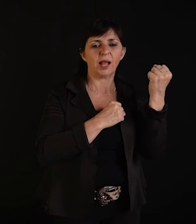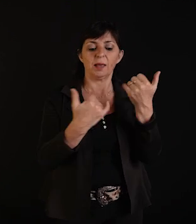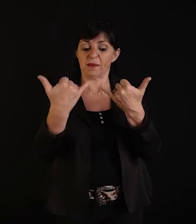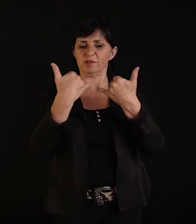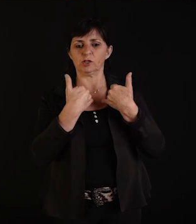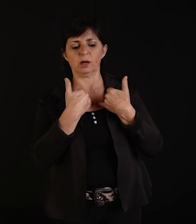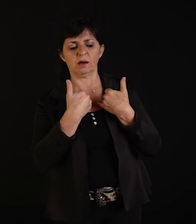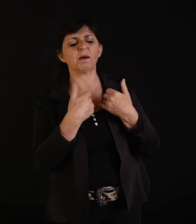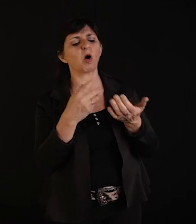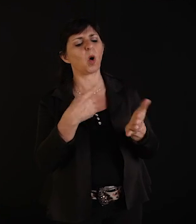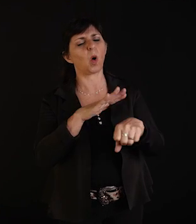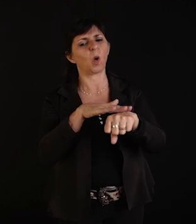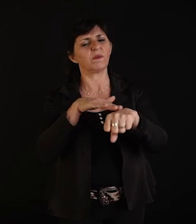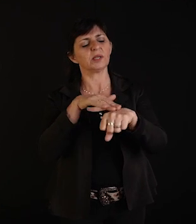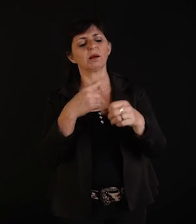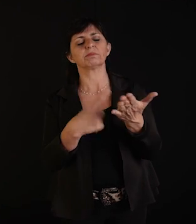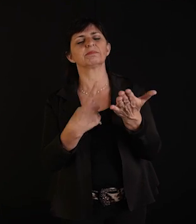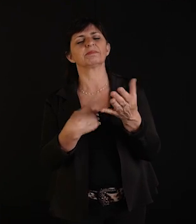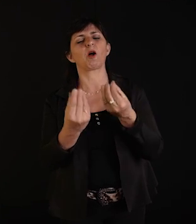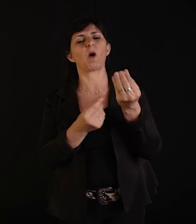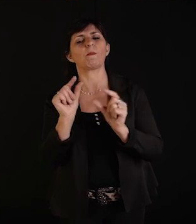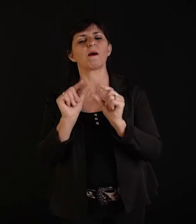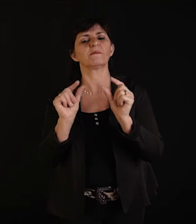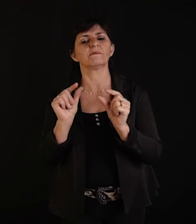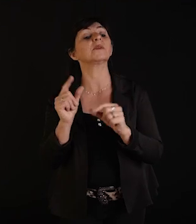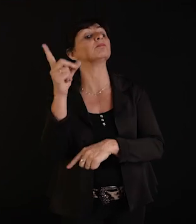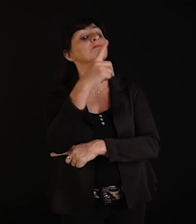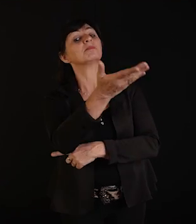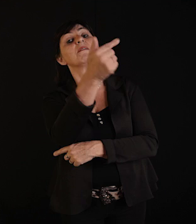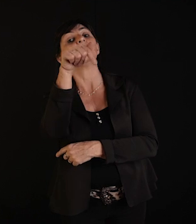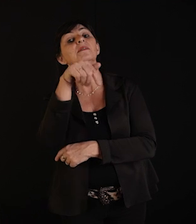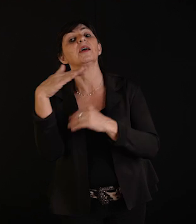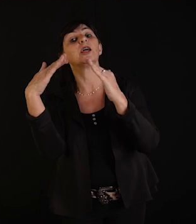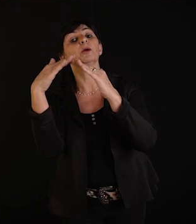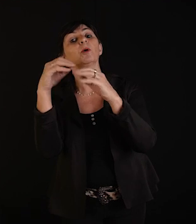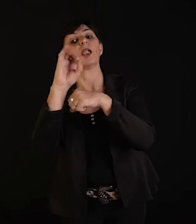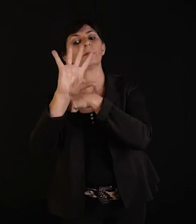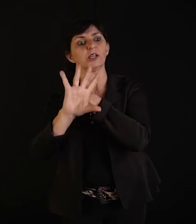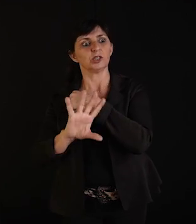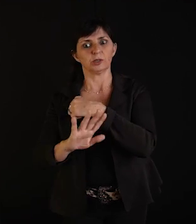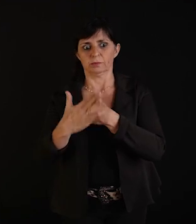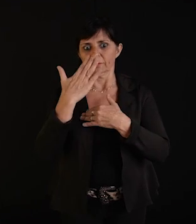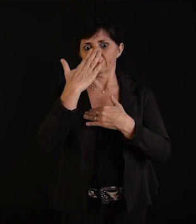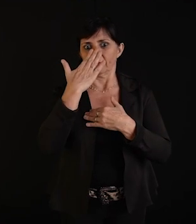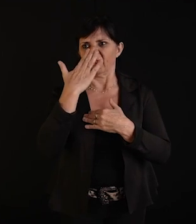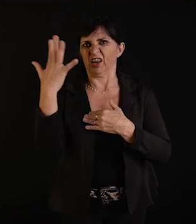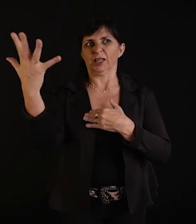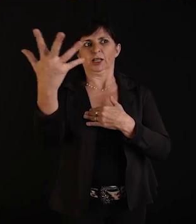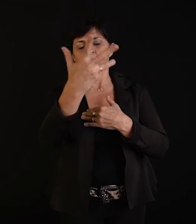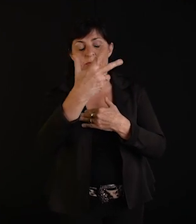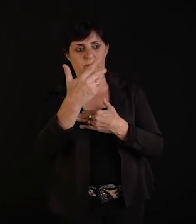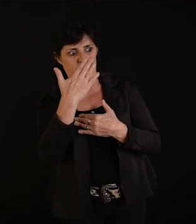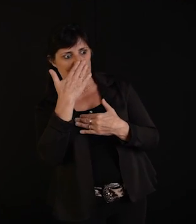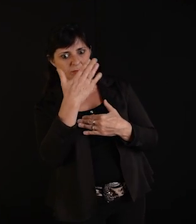Vamos acertar os detalhes, o rapaz tá aí. Quando que ele vai para Erechim?" Daí na frente de todo mundo ali, cara, na minha frente, o Nelson, o Luiz, o